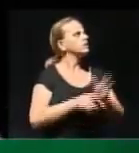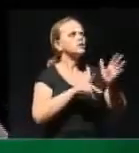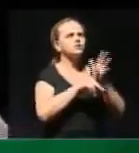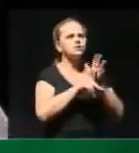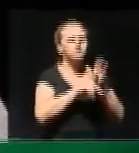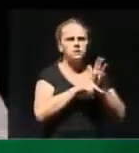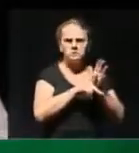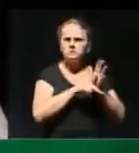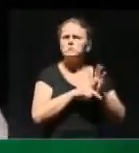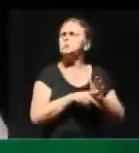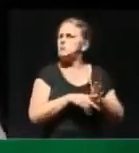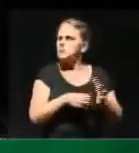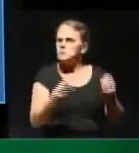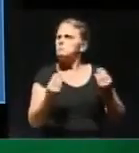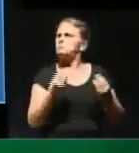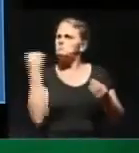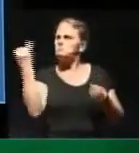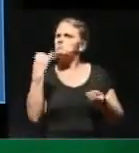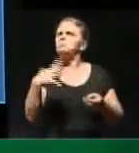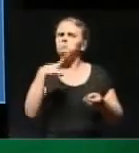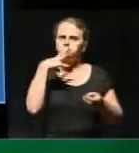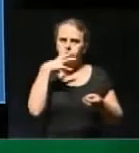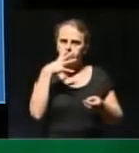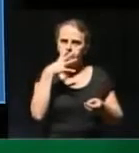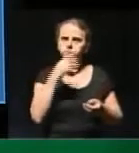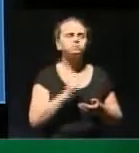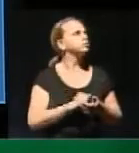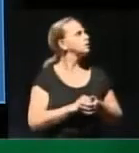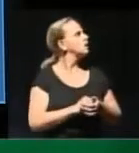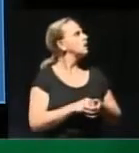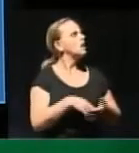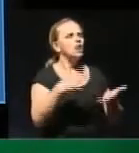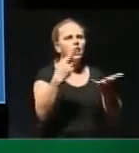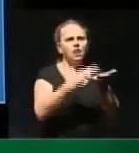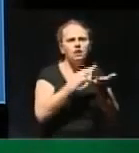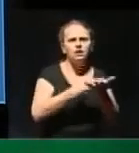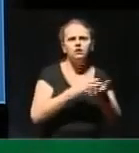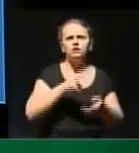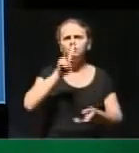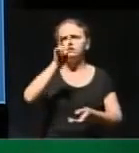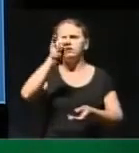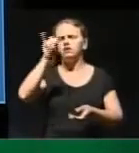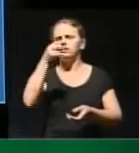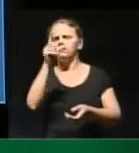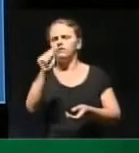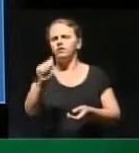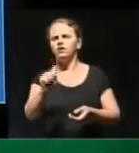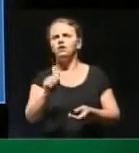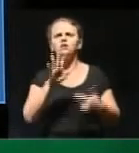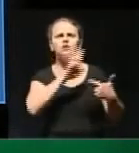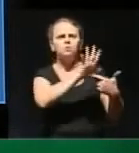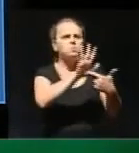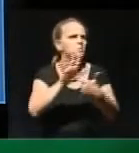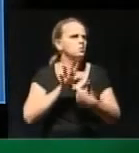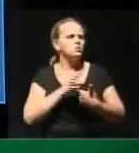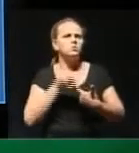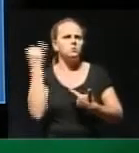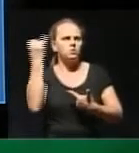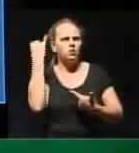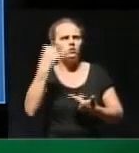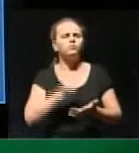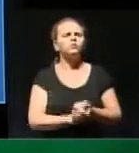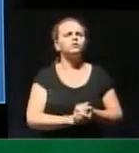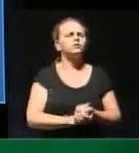ser publicado na Veja, naquela mesma época, mostrando a importância desses resultados. Esse estudo, ele